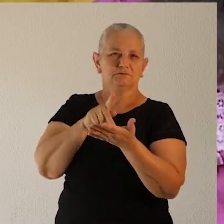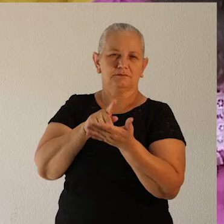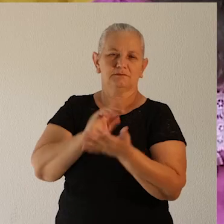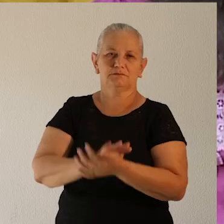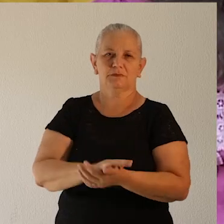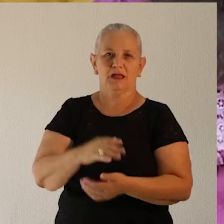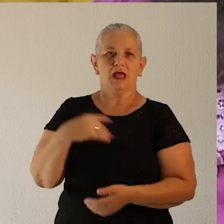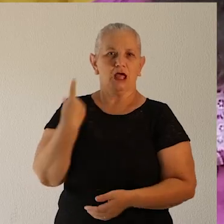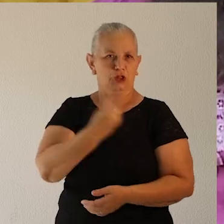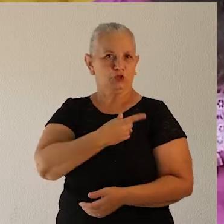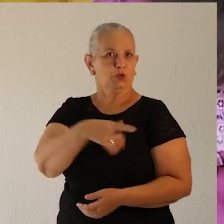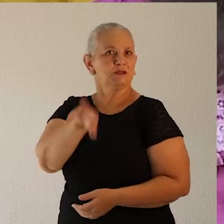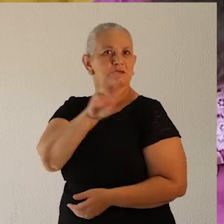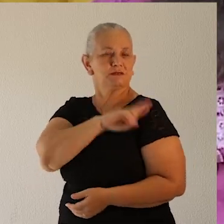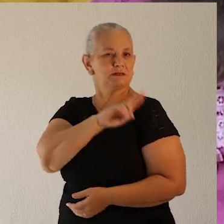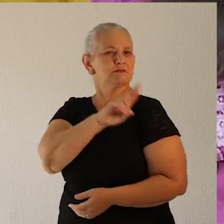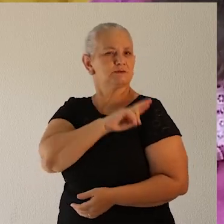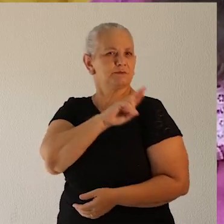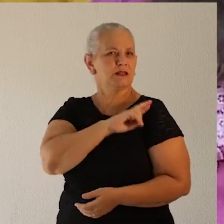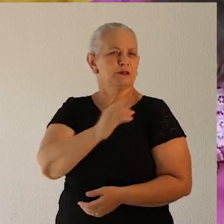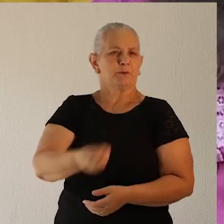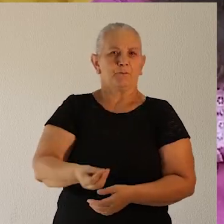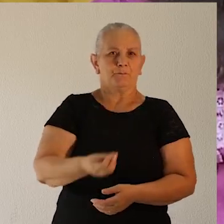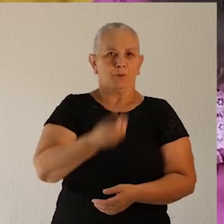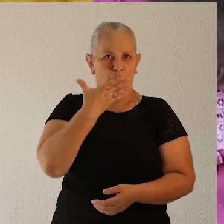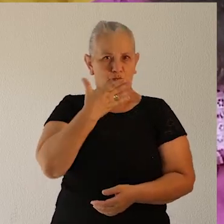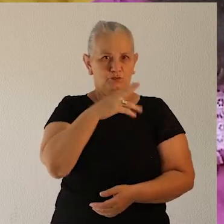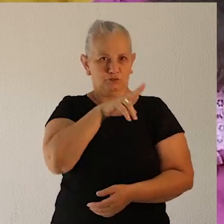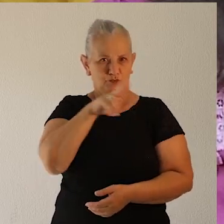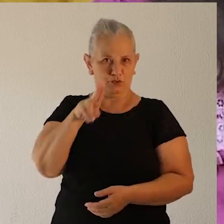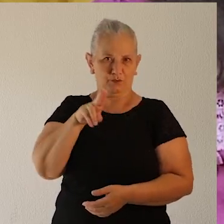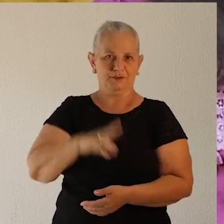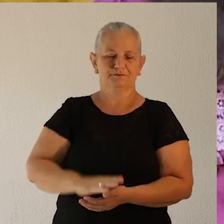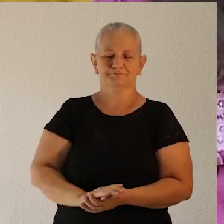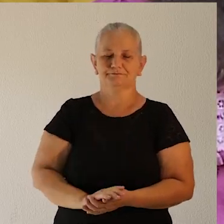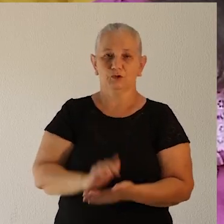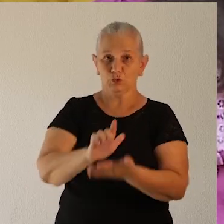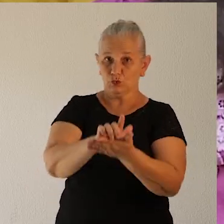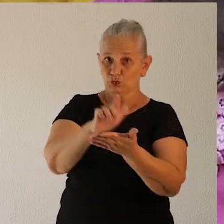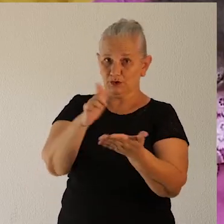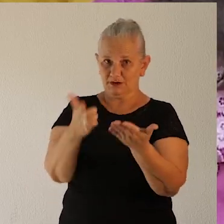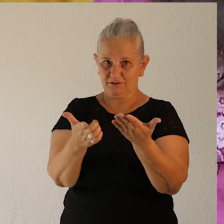que é o respeito. Respeito é bom, né? Então, que tá no livro, né?